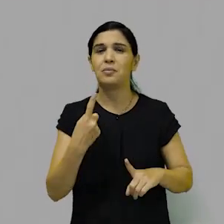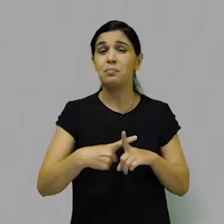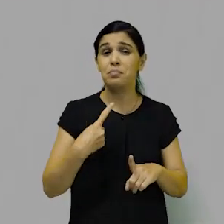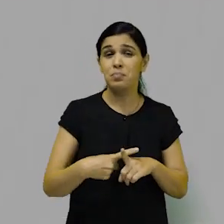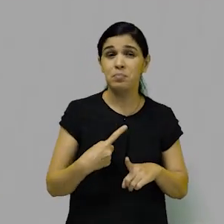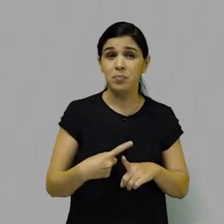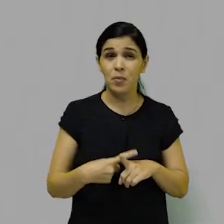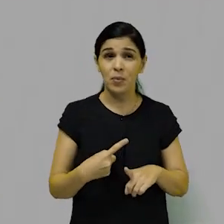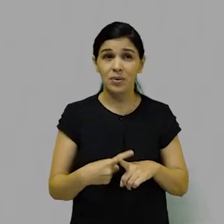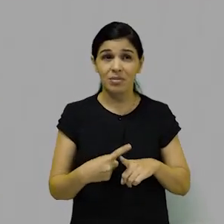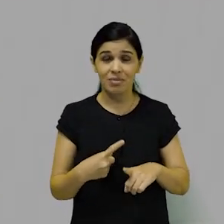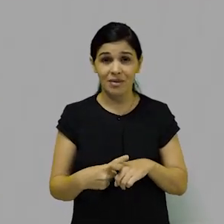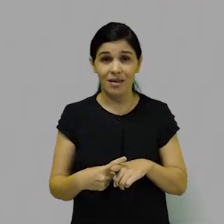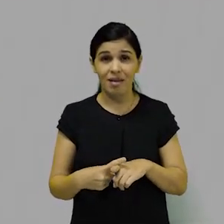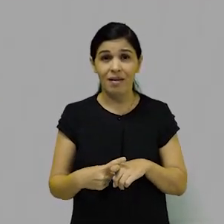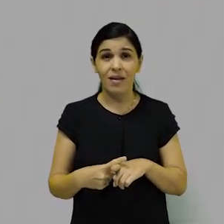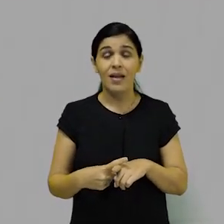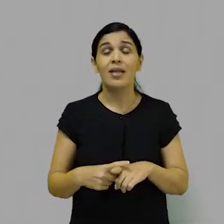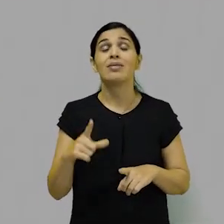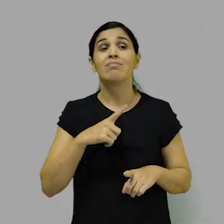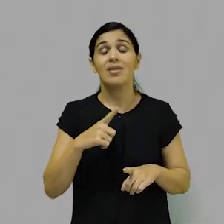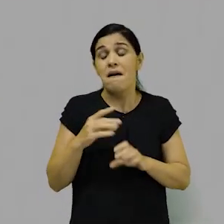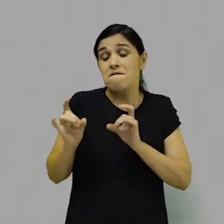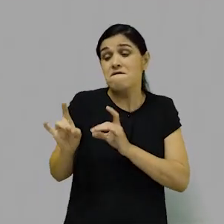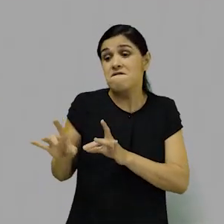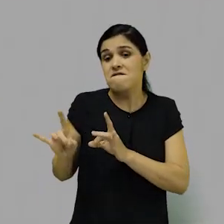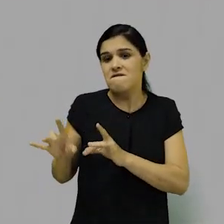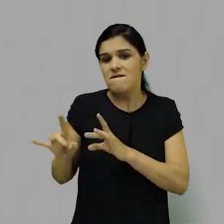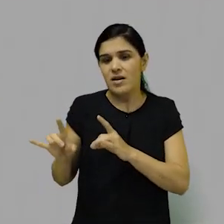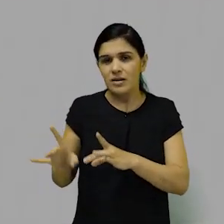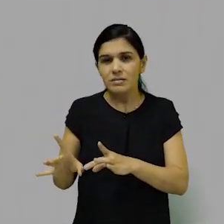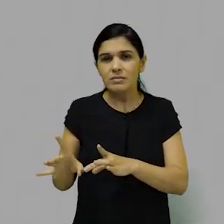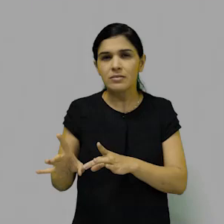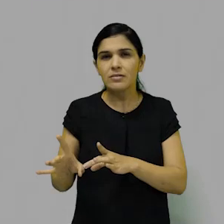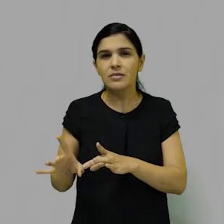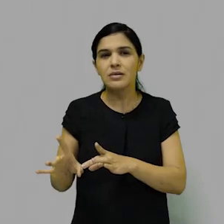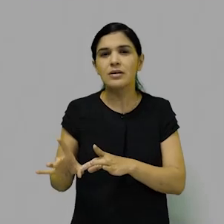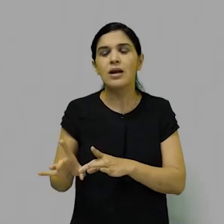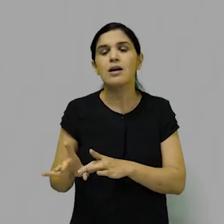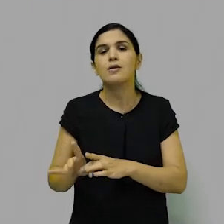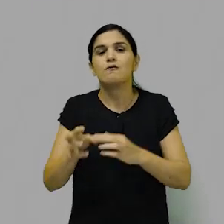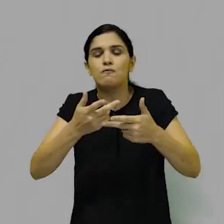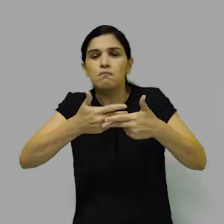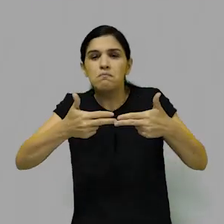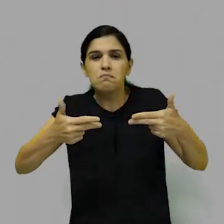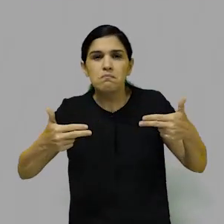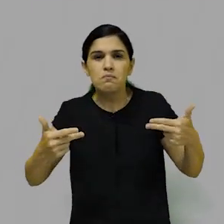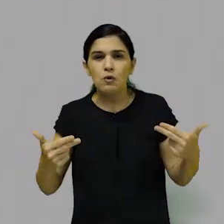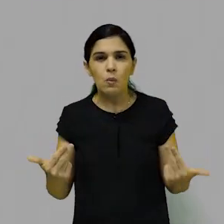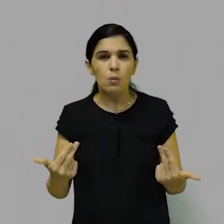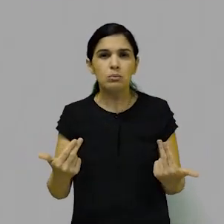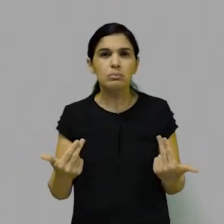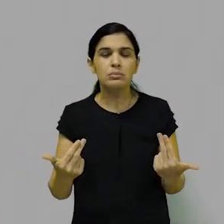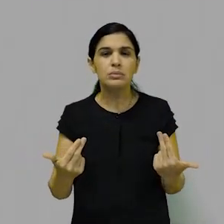Existe a questão comercial, a venda de produtos estéticos. Tudo isso envolve muita economia, então existe ali